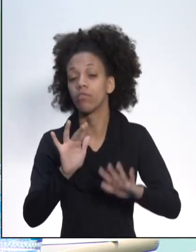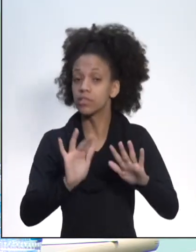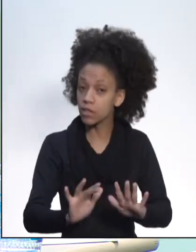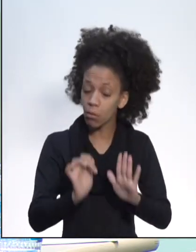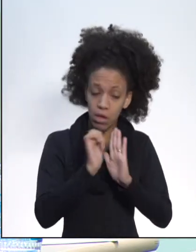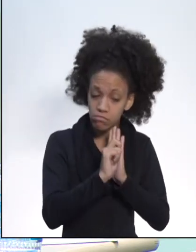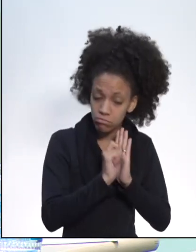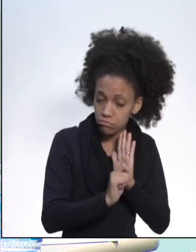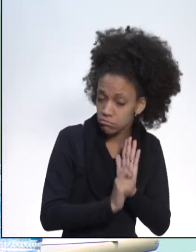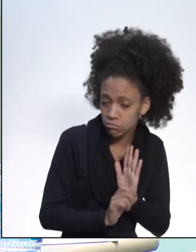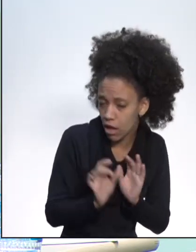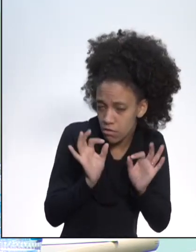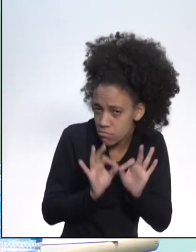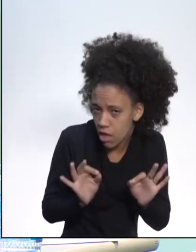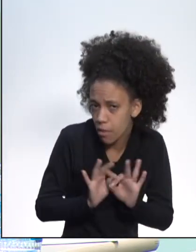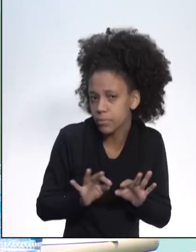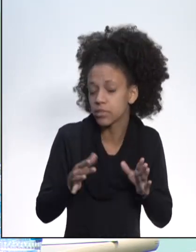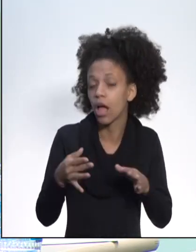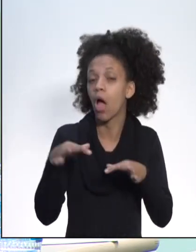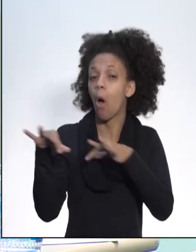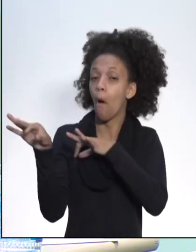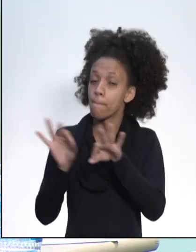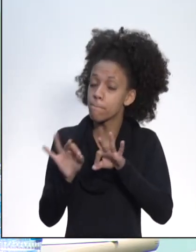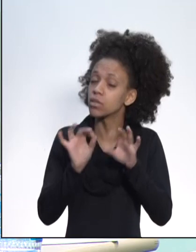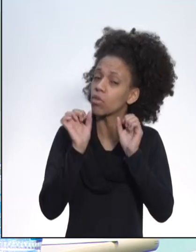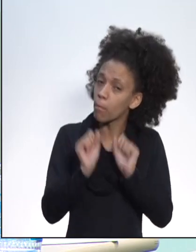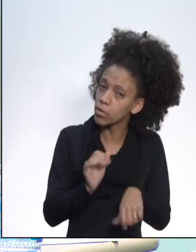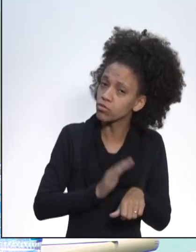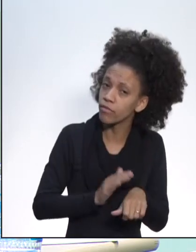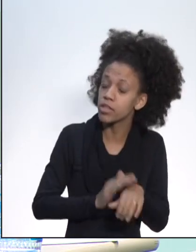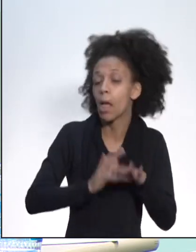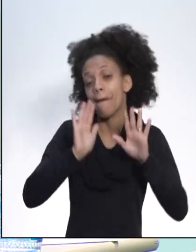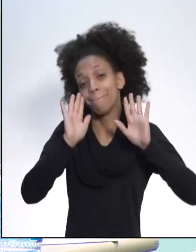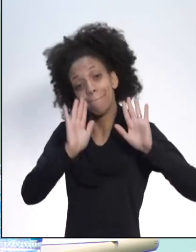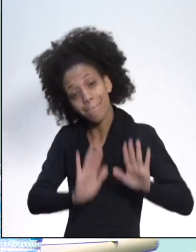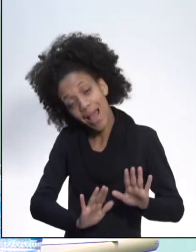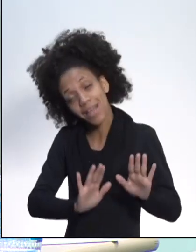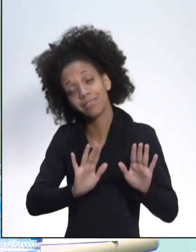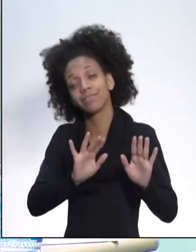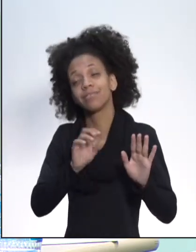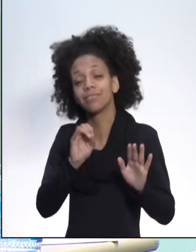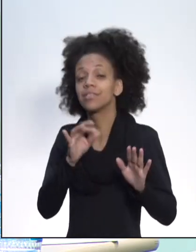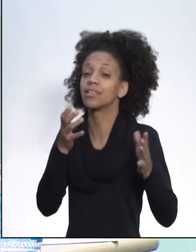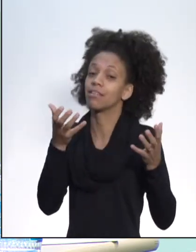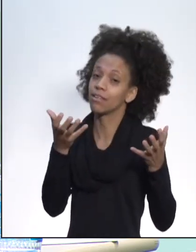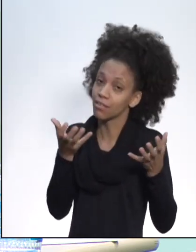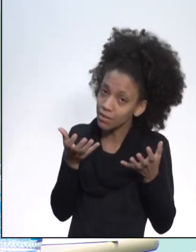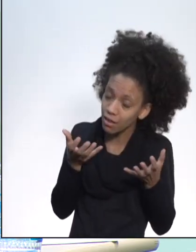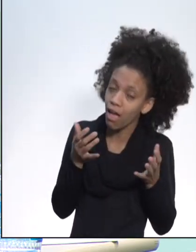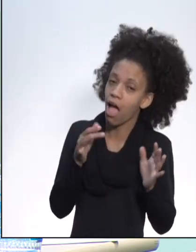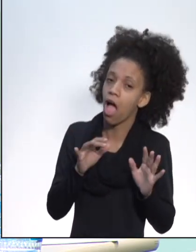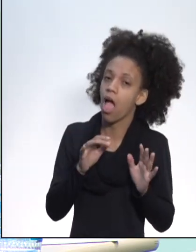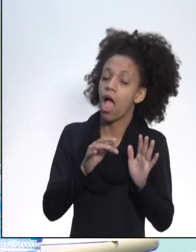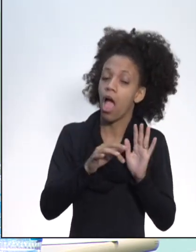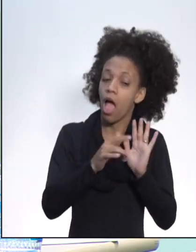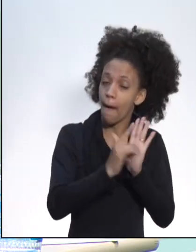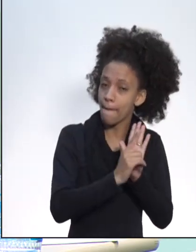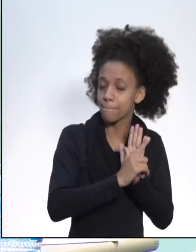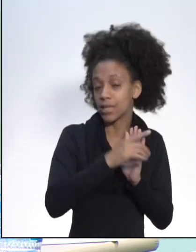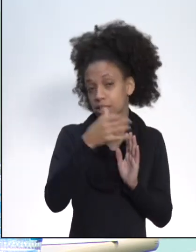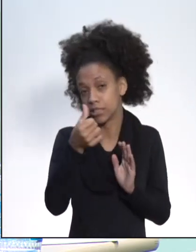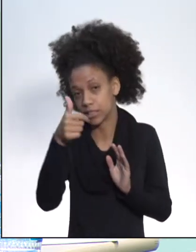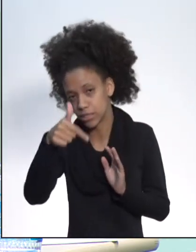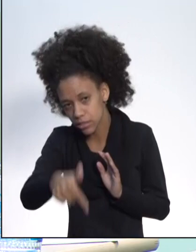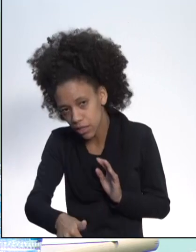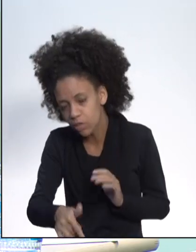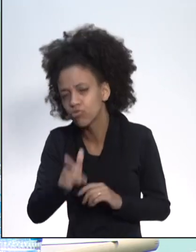Então, o plano pode ser feito, mas para quem quiser, a partir da página 67,